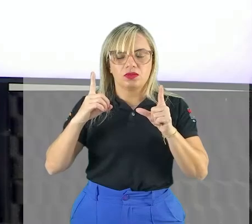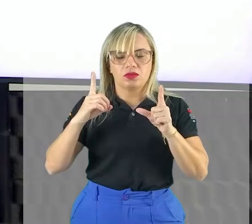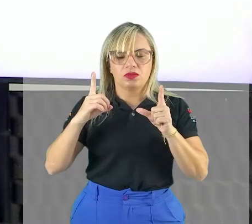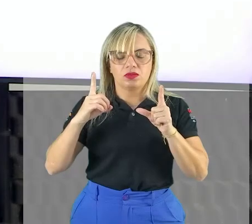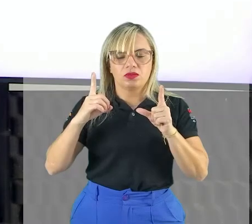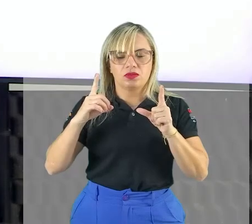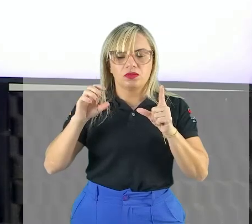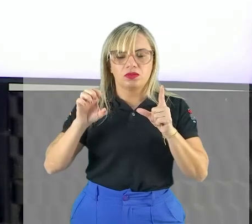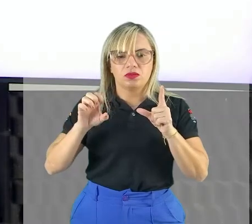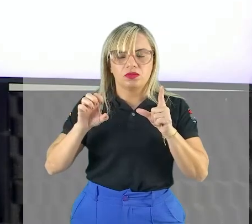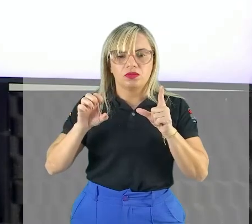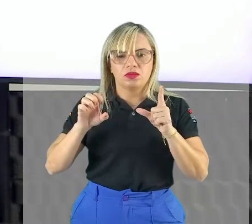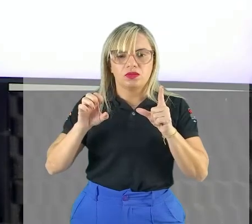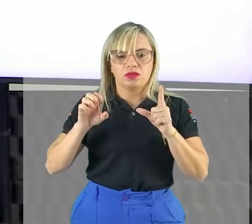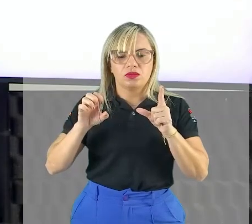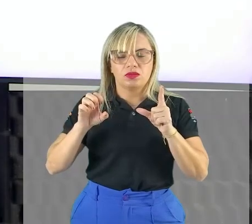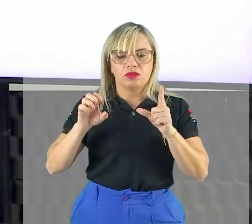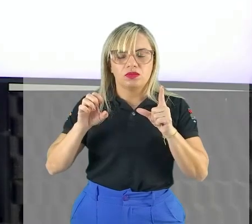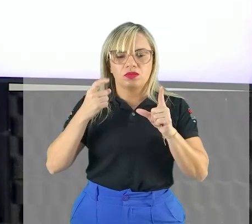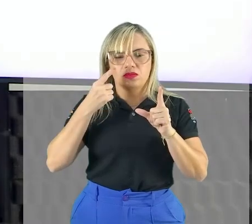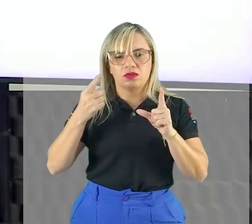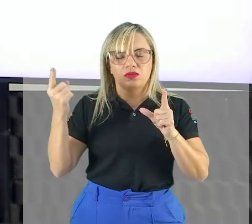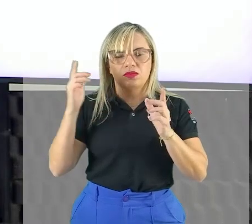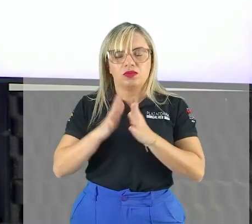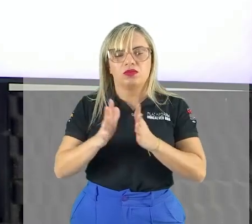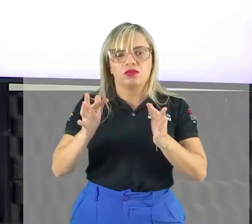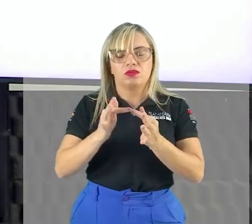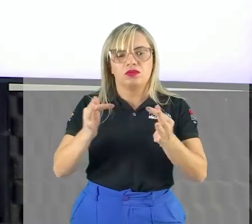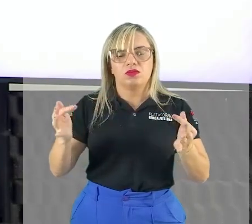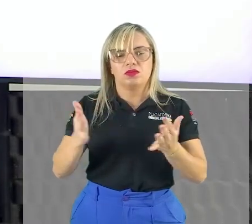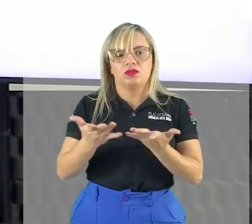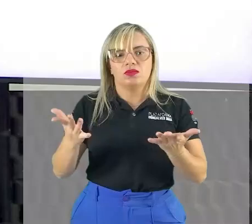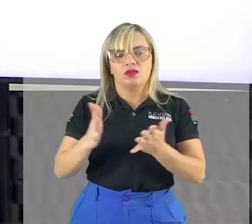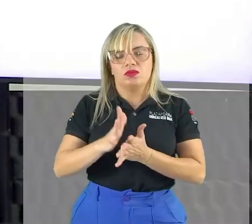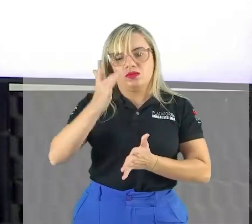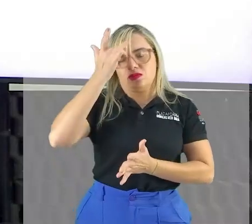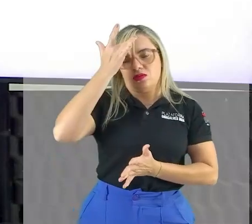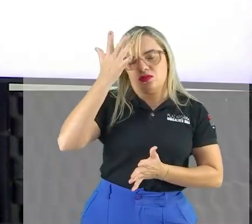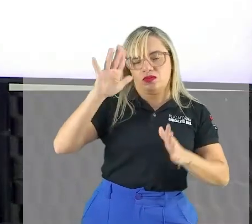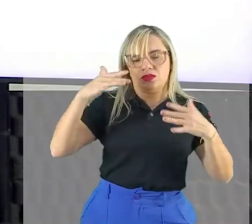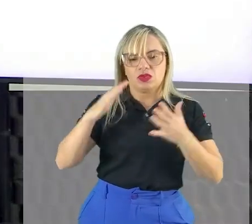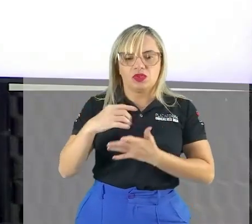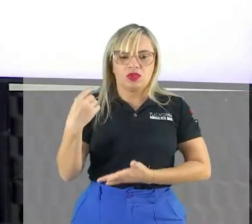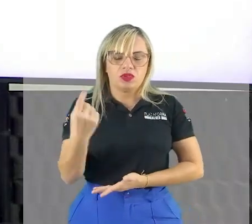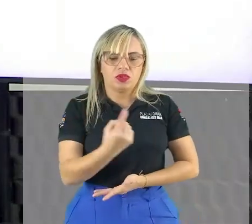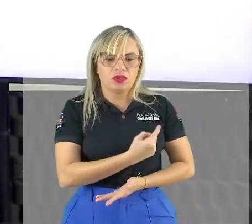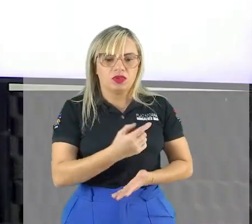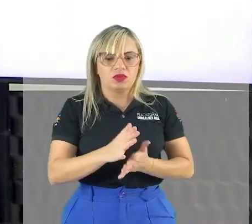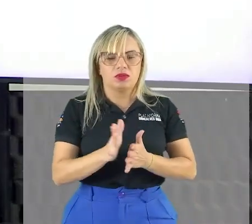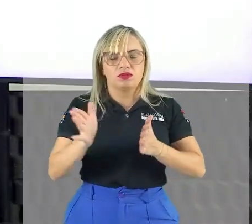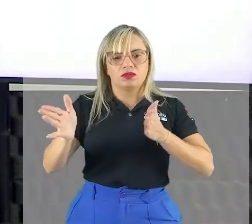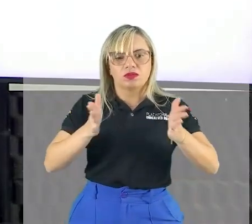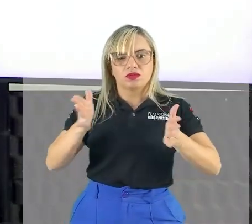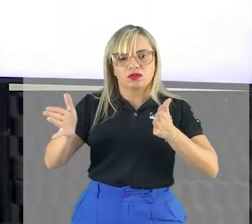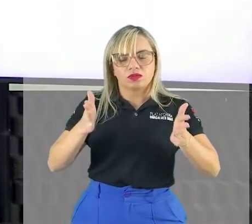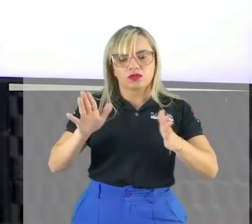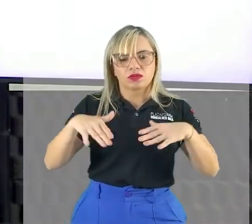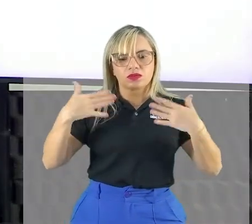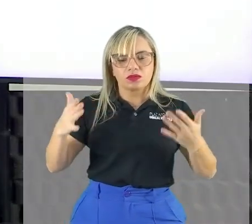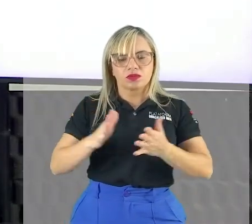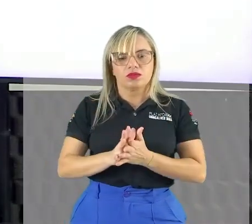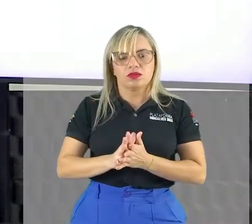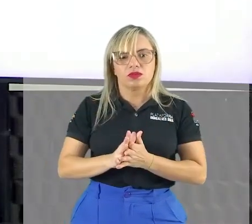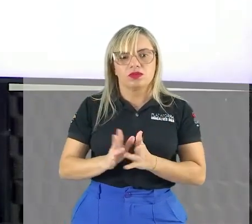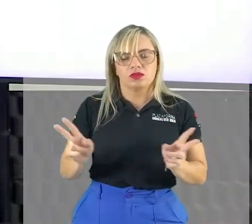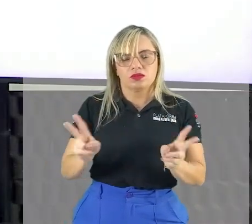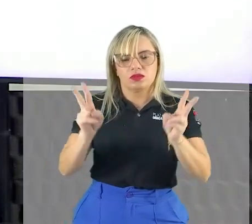e astronomia e religião. É uma questão bem simples e fácil, gente. Né? Então, nós estamos falando num período em que vão ser valores